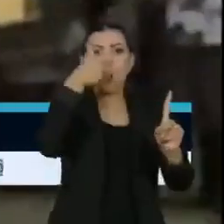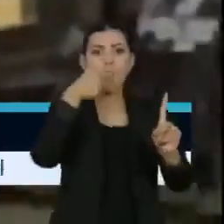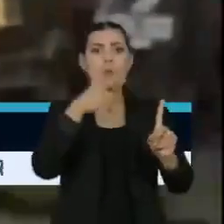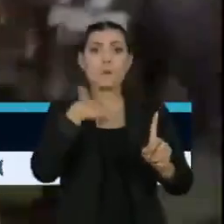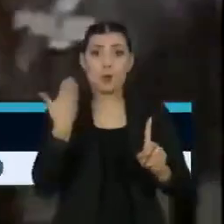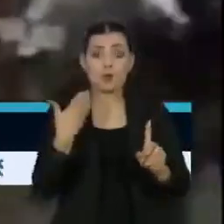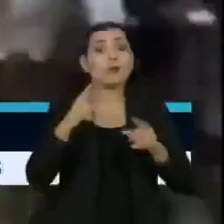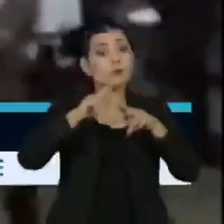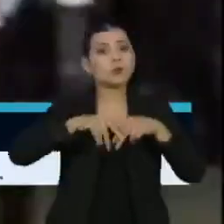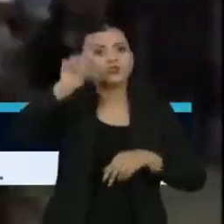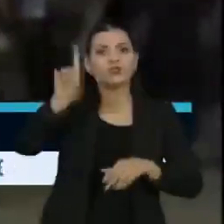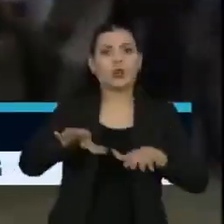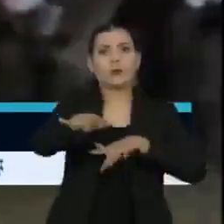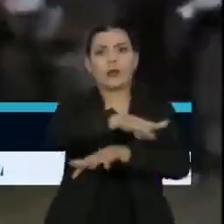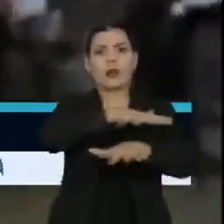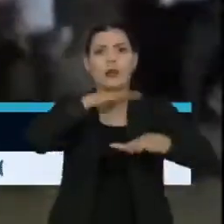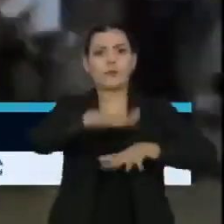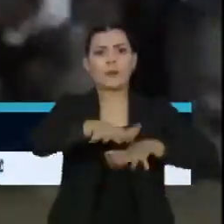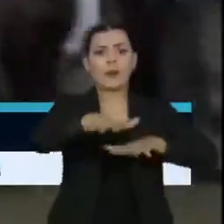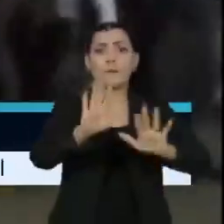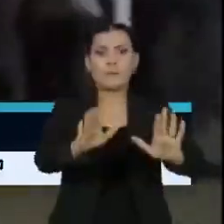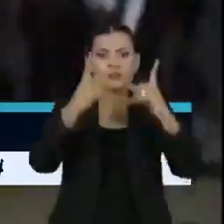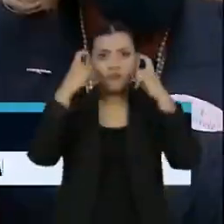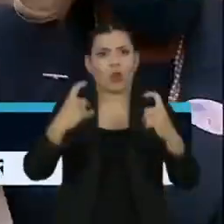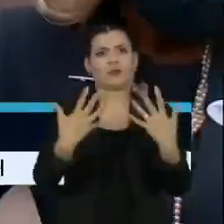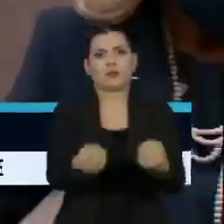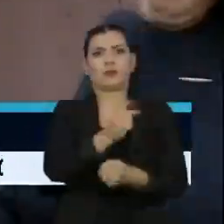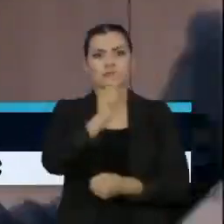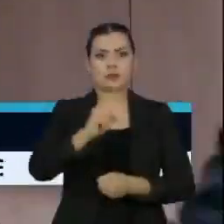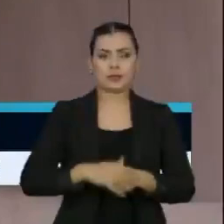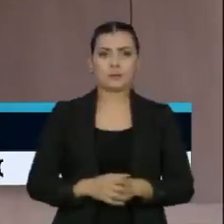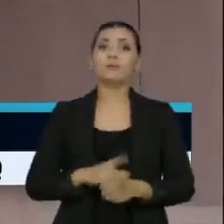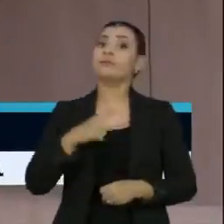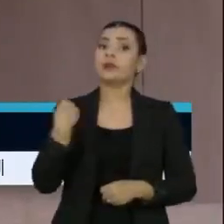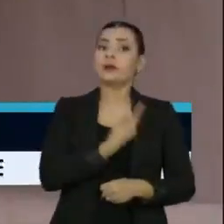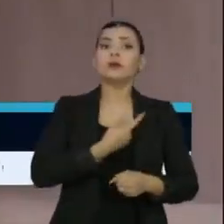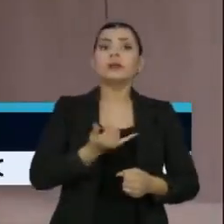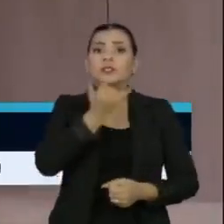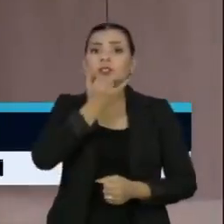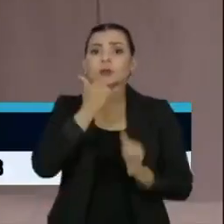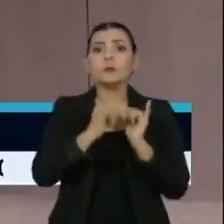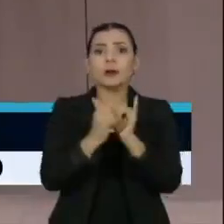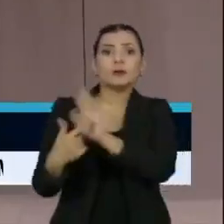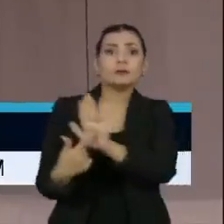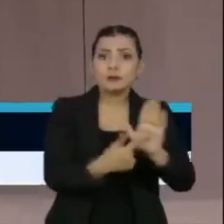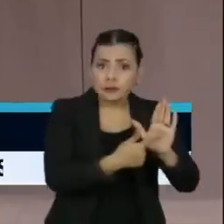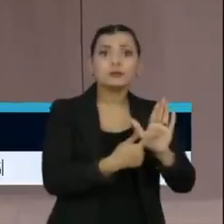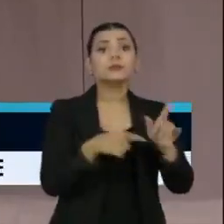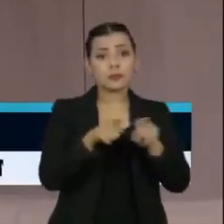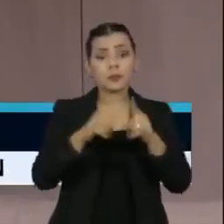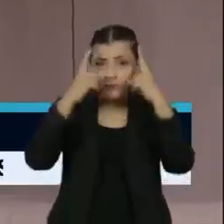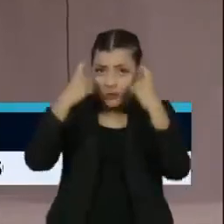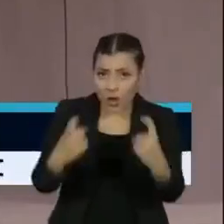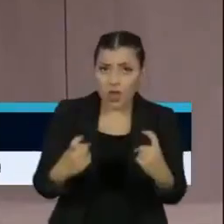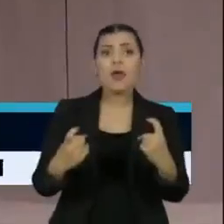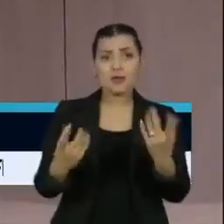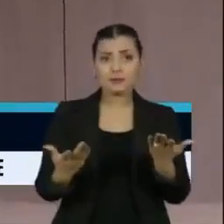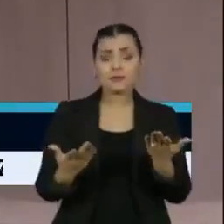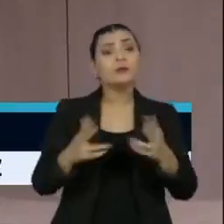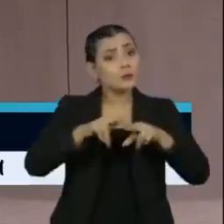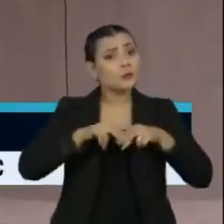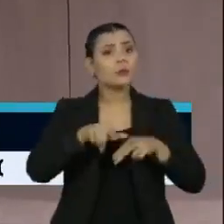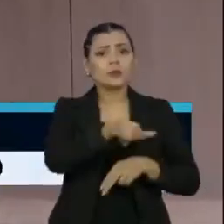ressaltou o direito ao protesto, mas condenou a violência. There is no excuse whatsoever for the looting and the